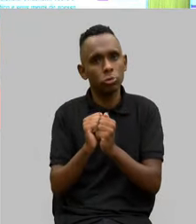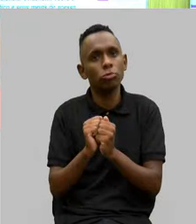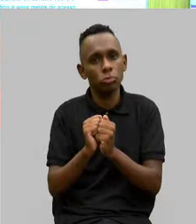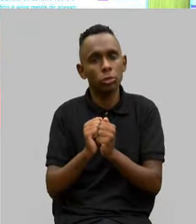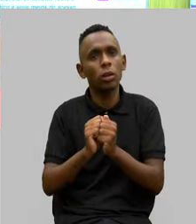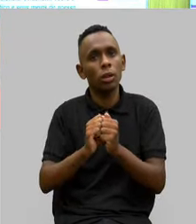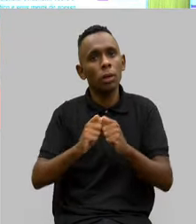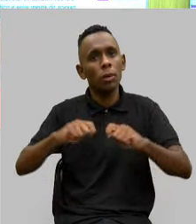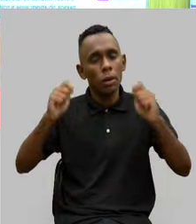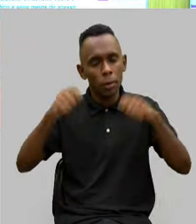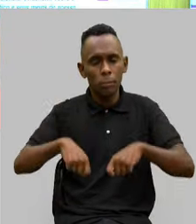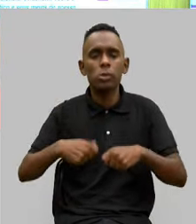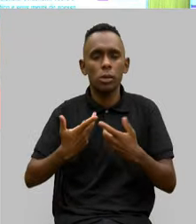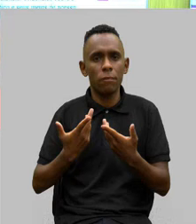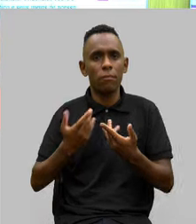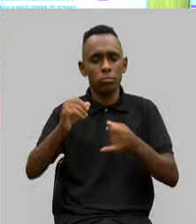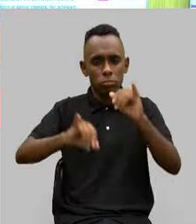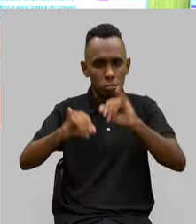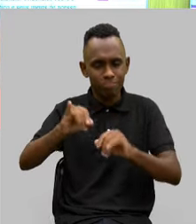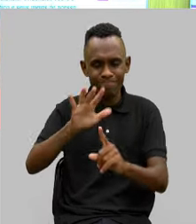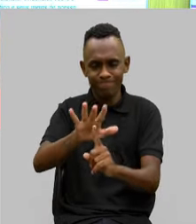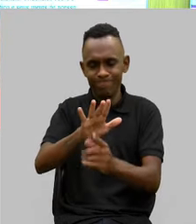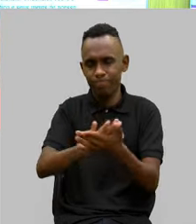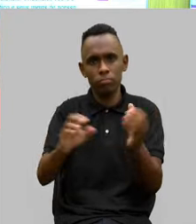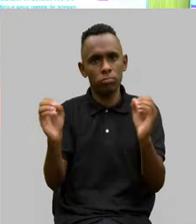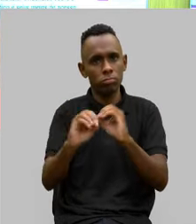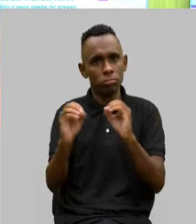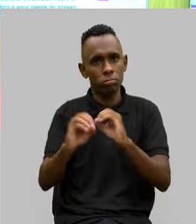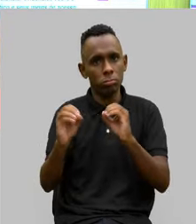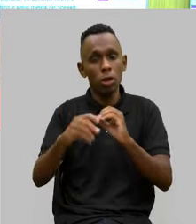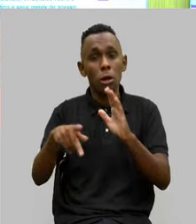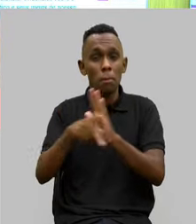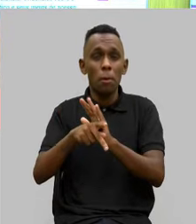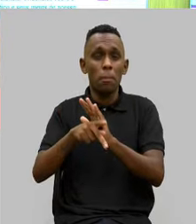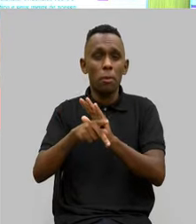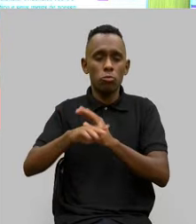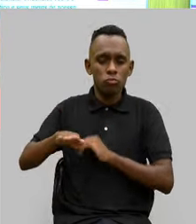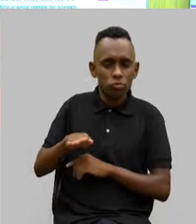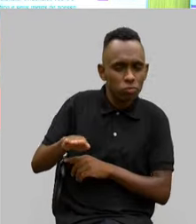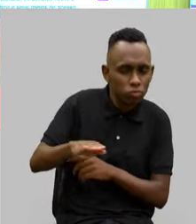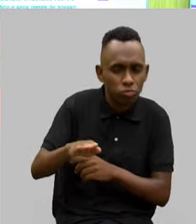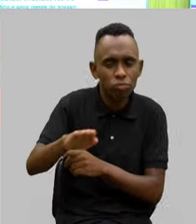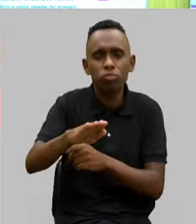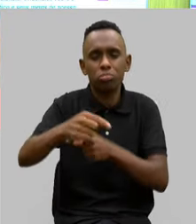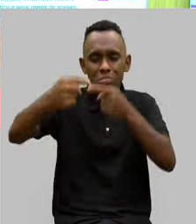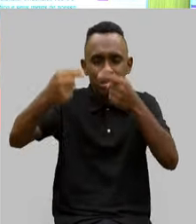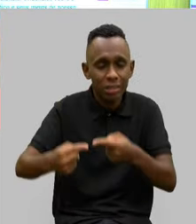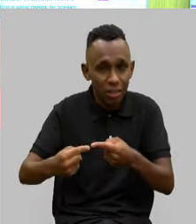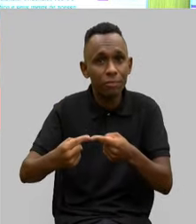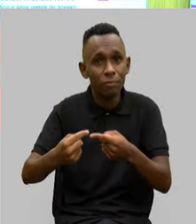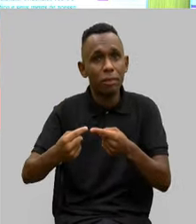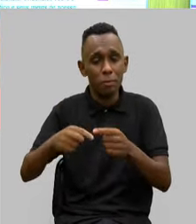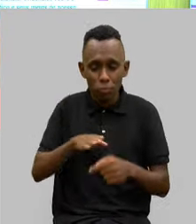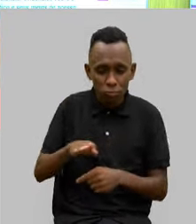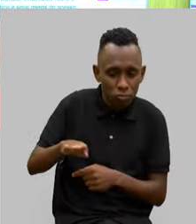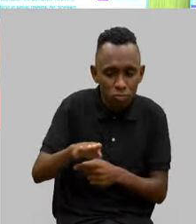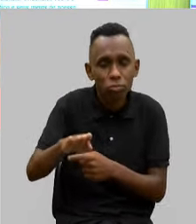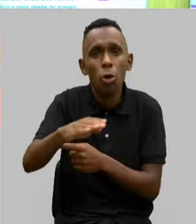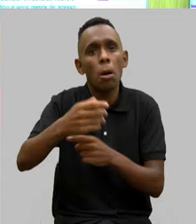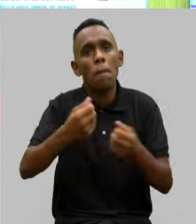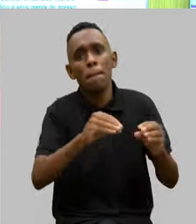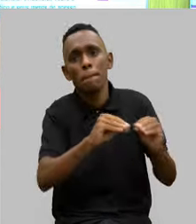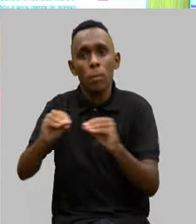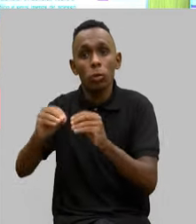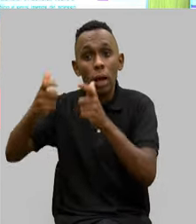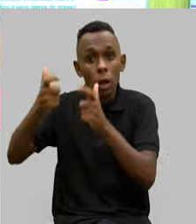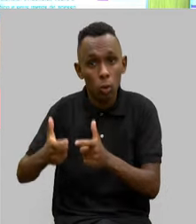o biotério não seja impactado pela stocar é um compromisso que nós temos de luta para que a stockar Mude o seu local